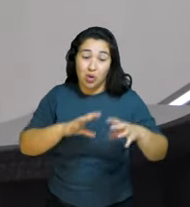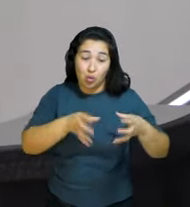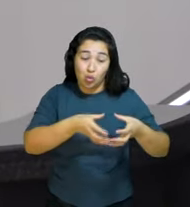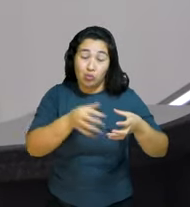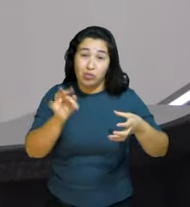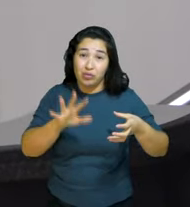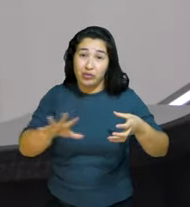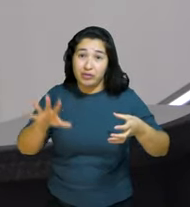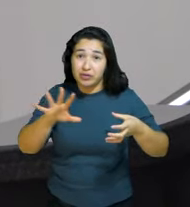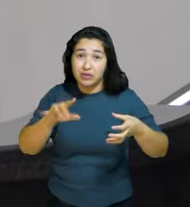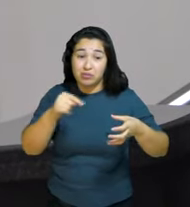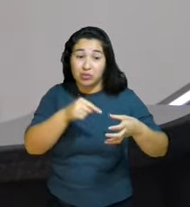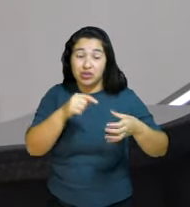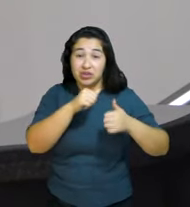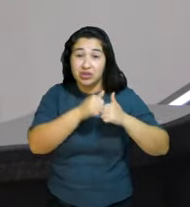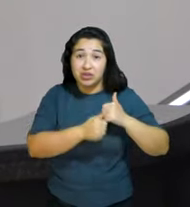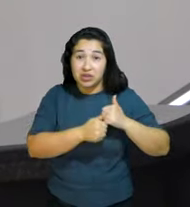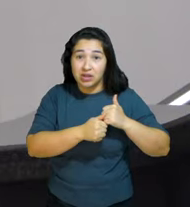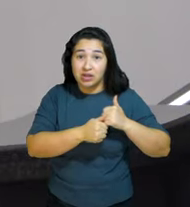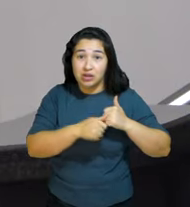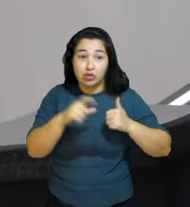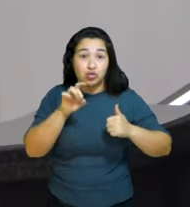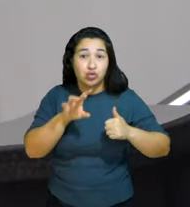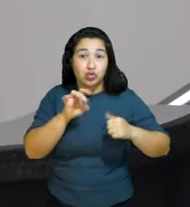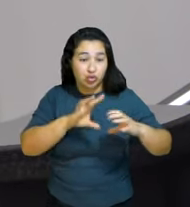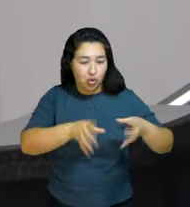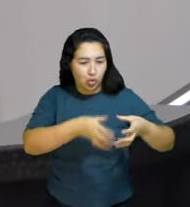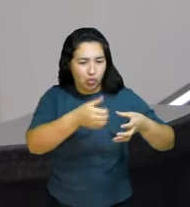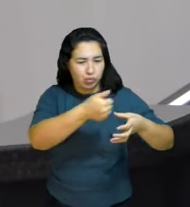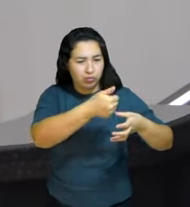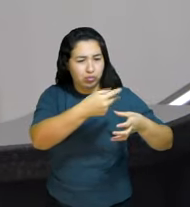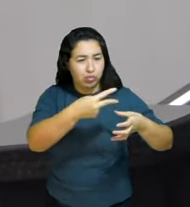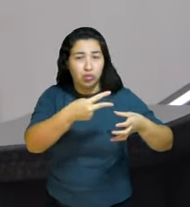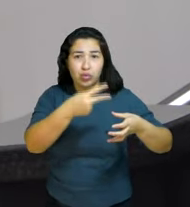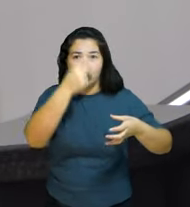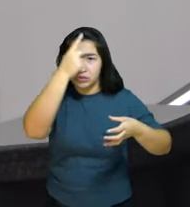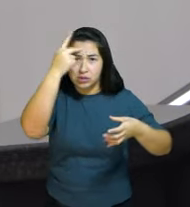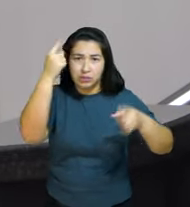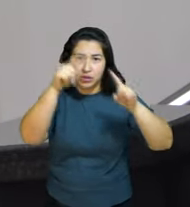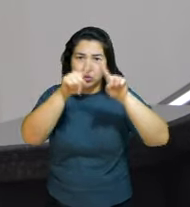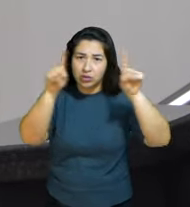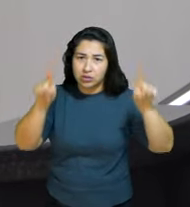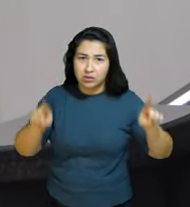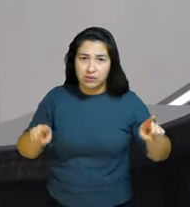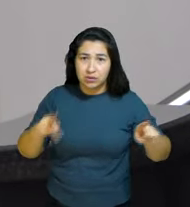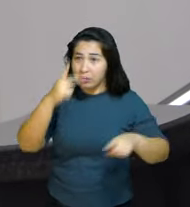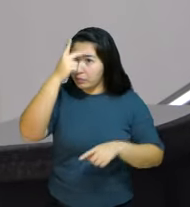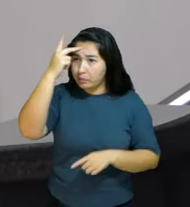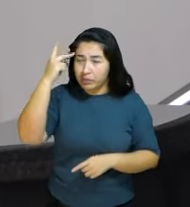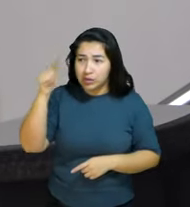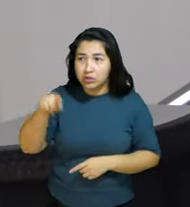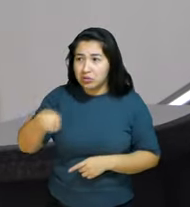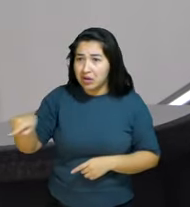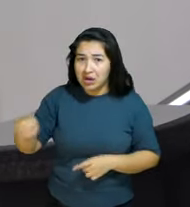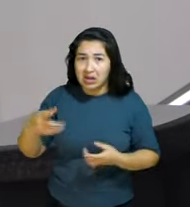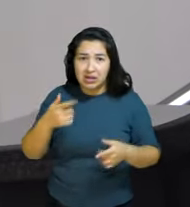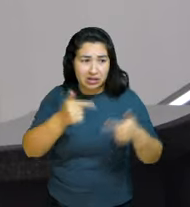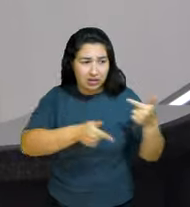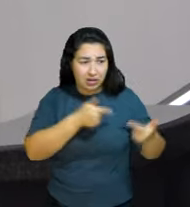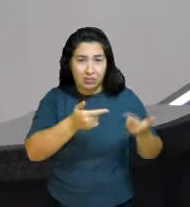12 servidores atuando. E aí, por quê? Por que que estão 12? Por que que ninguém quer trabalhar lá? Justamente pelas condições de trabalho.